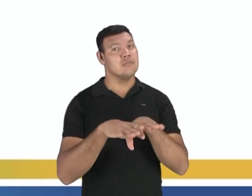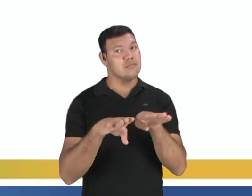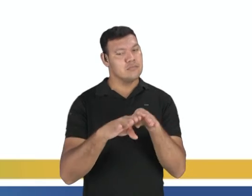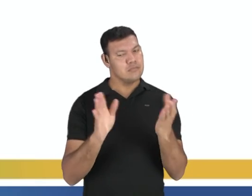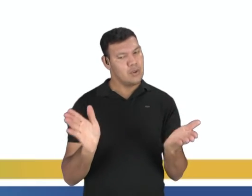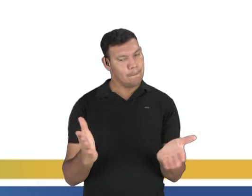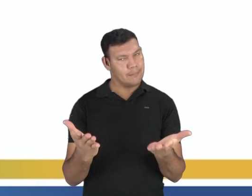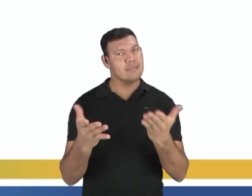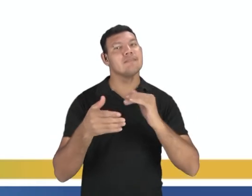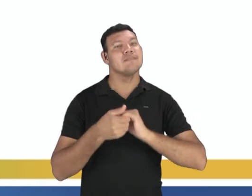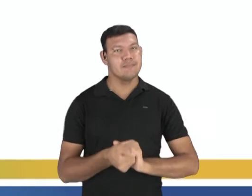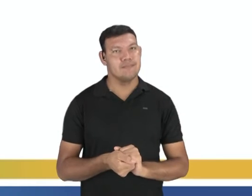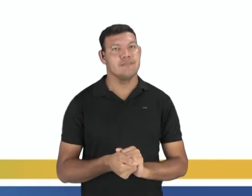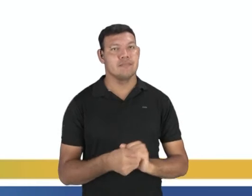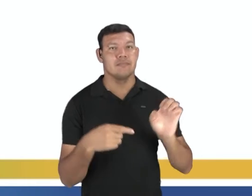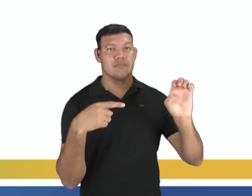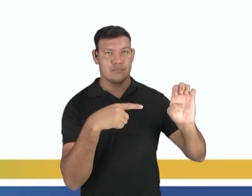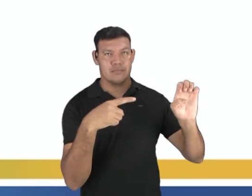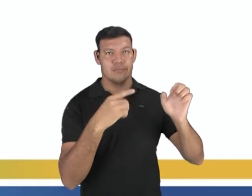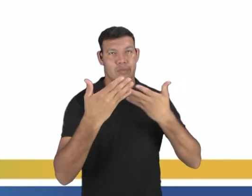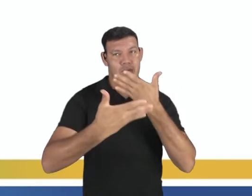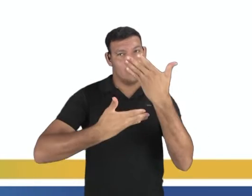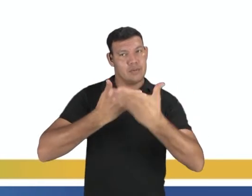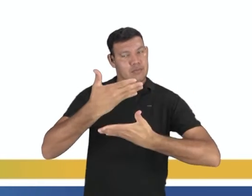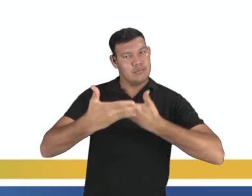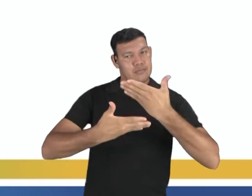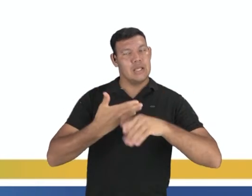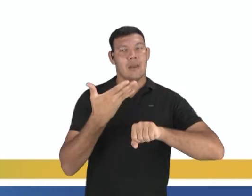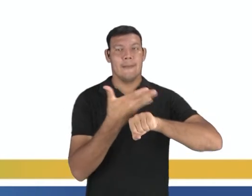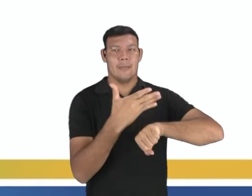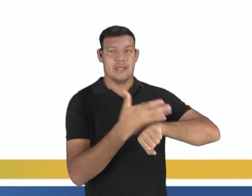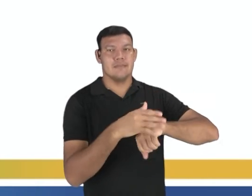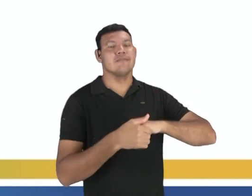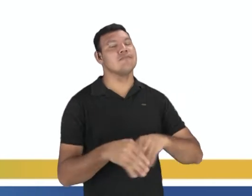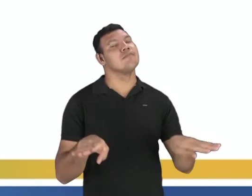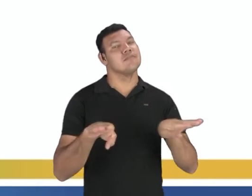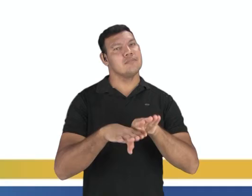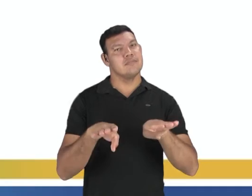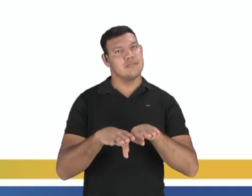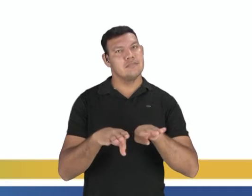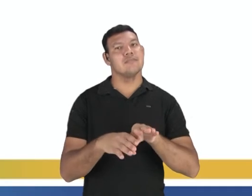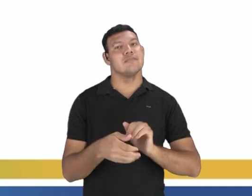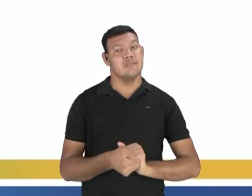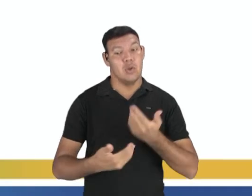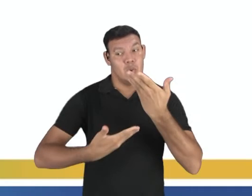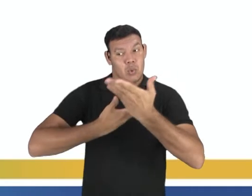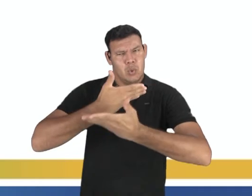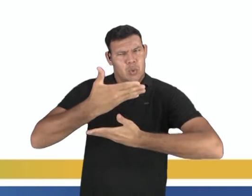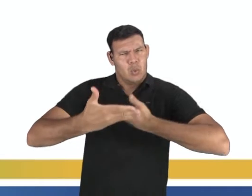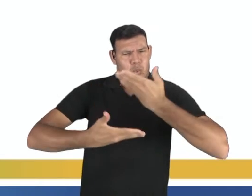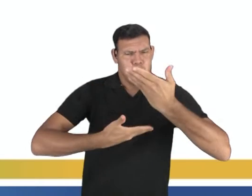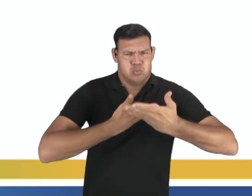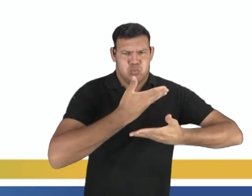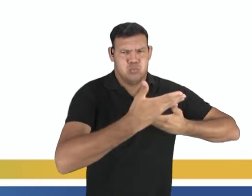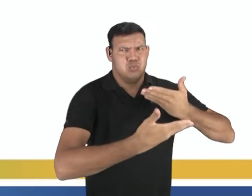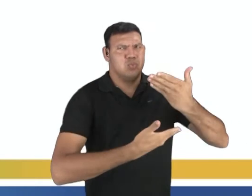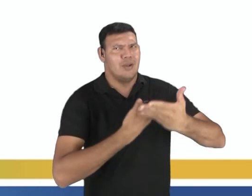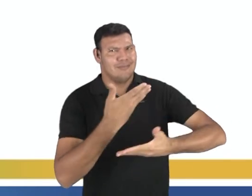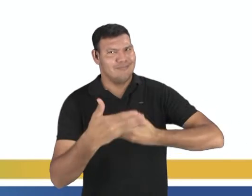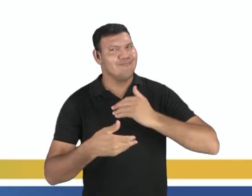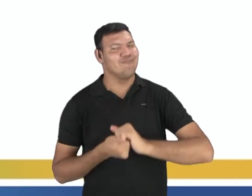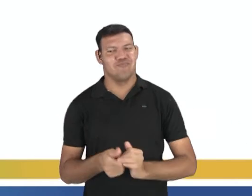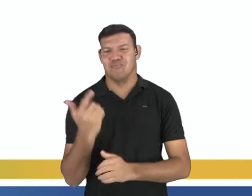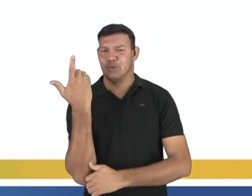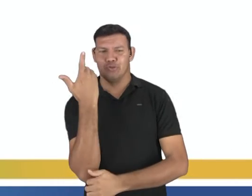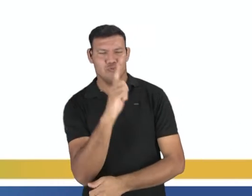é um benefício, né? A letra E, interação entre os participantes, também, e tem que ser uma interação grande, porque senão você